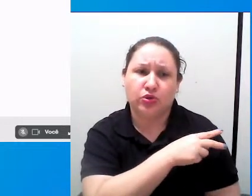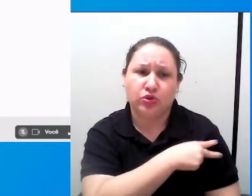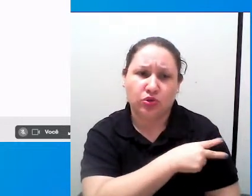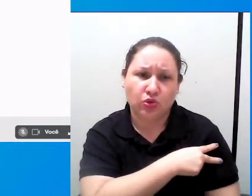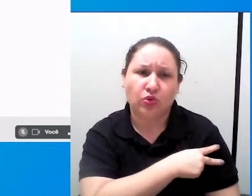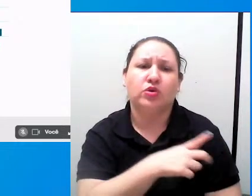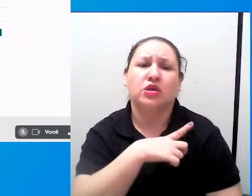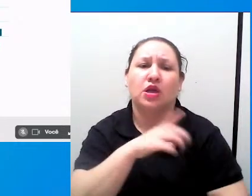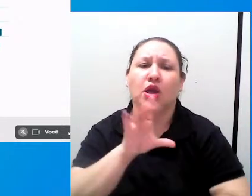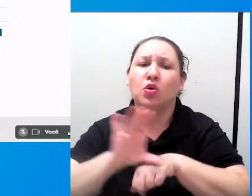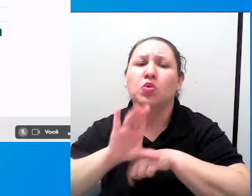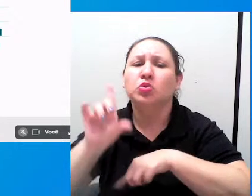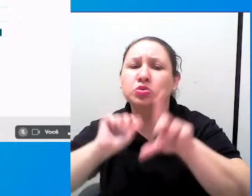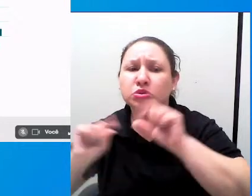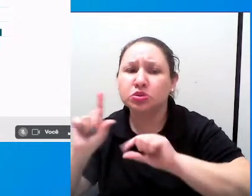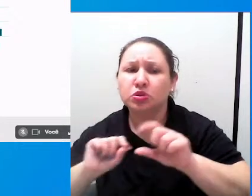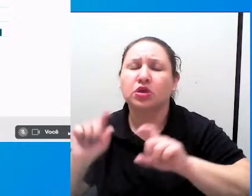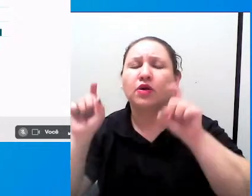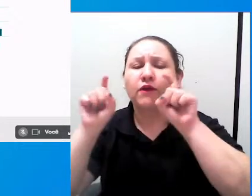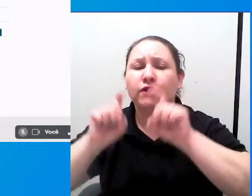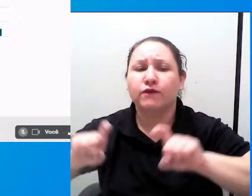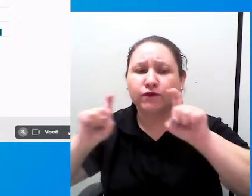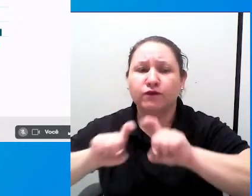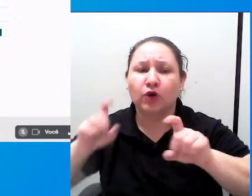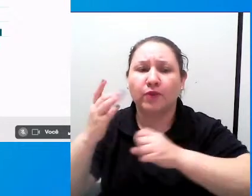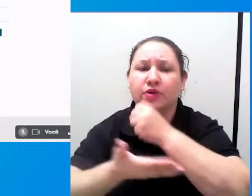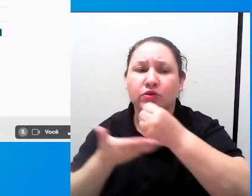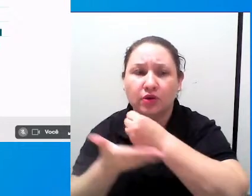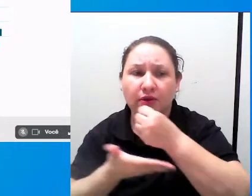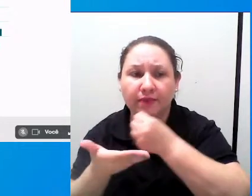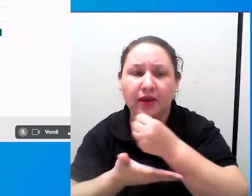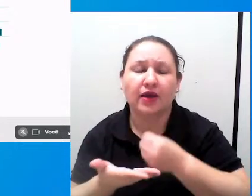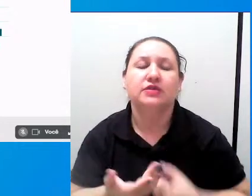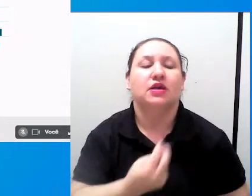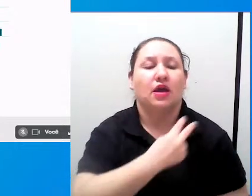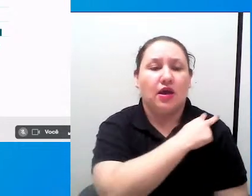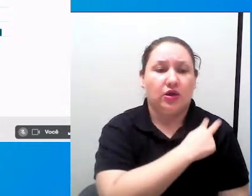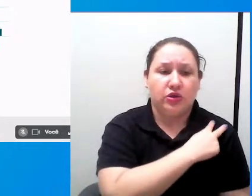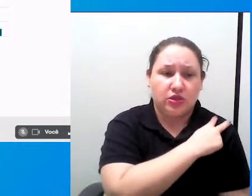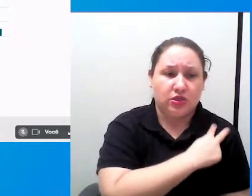informática básica. Ensino médio, o pessoal já tem interesse de participar